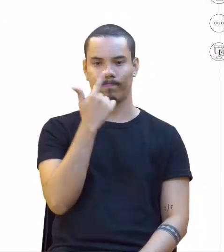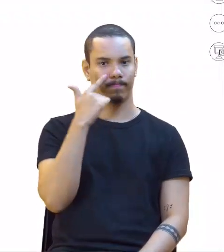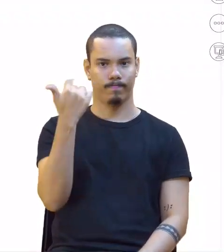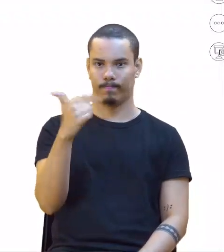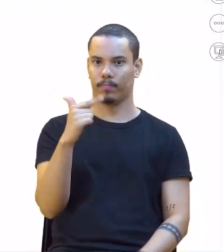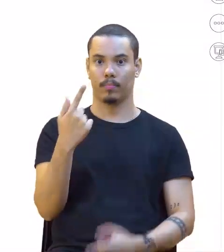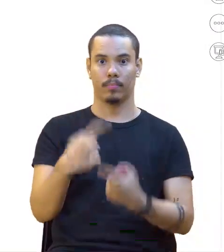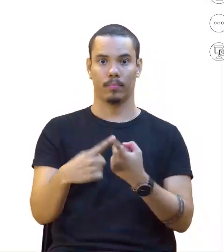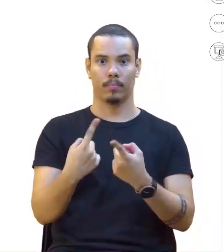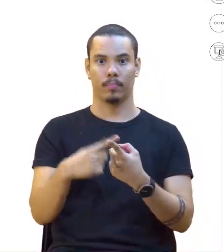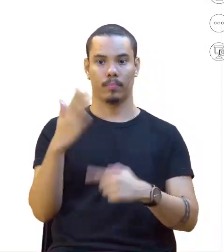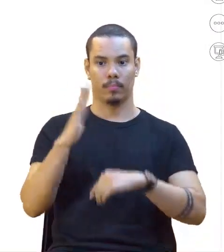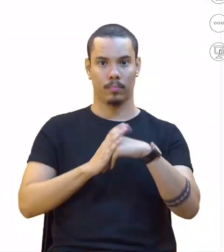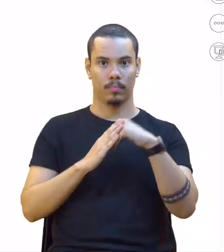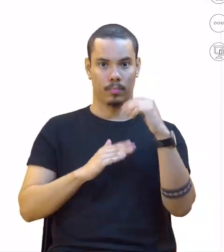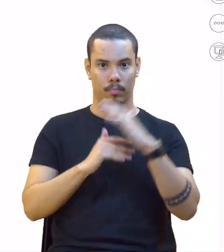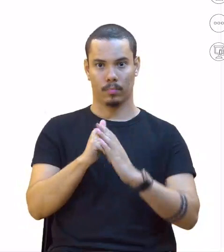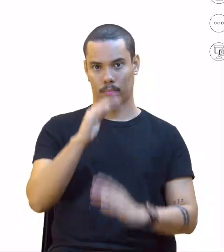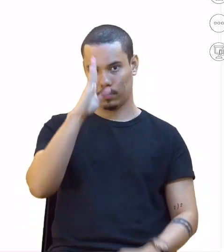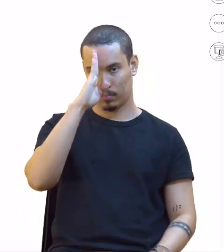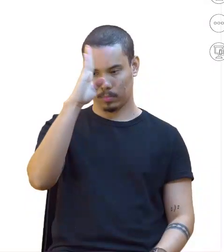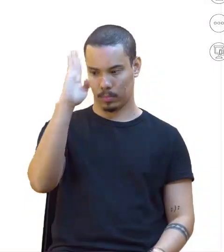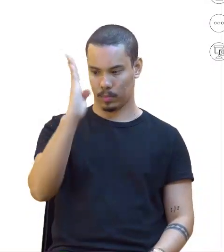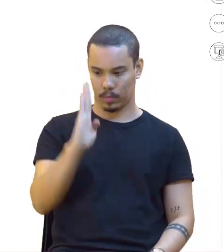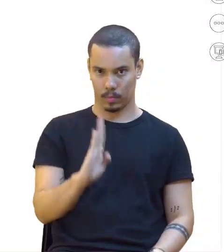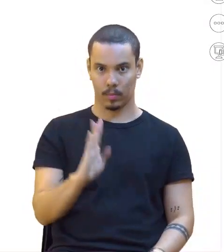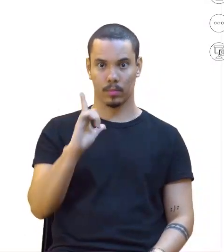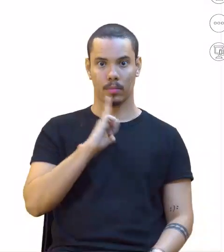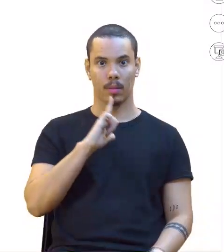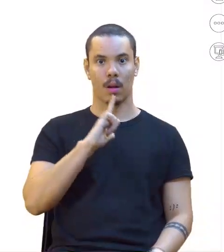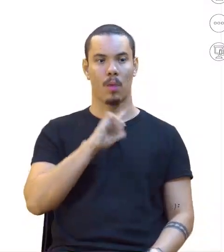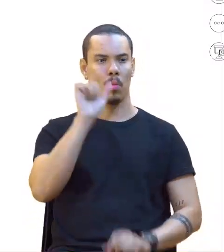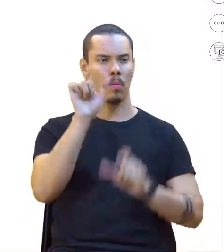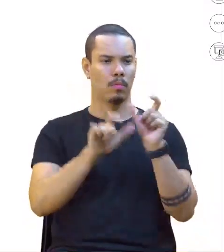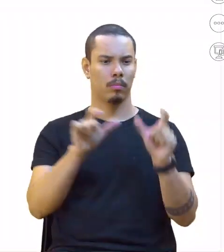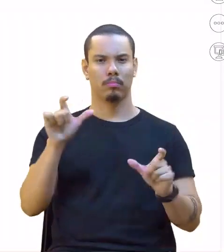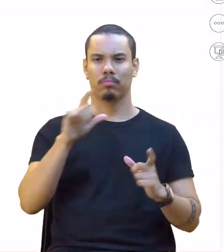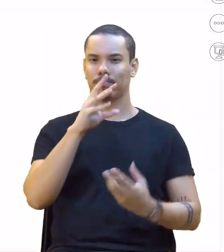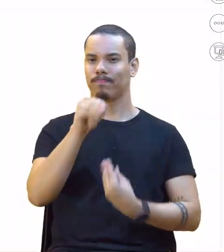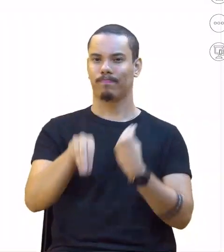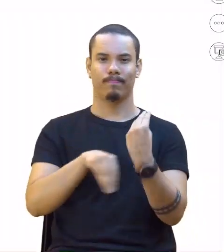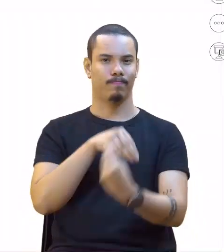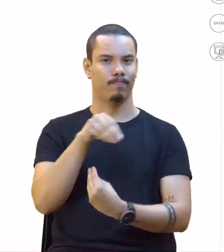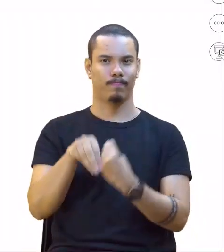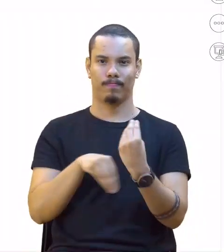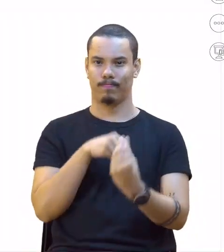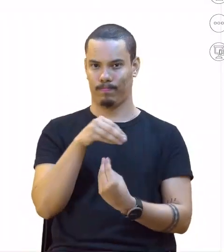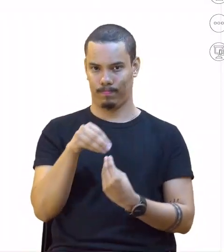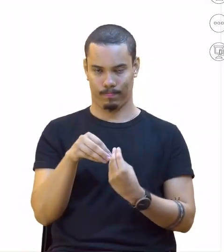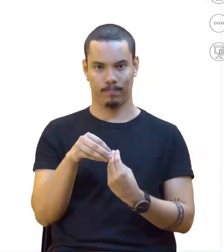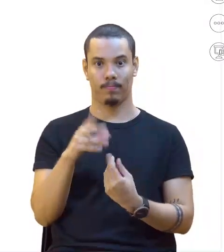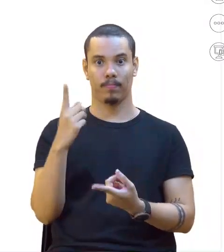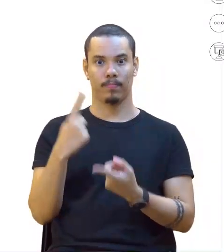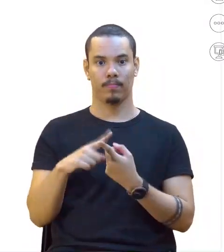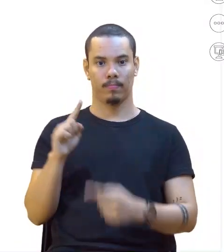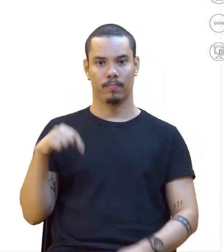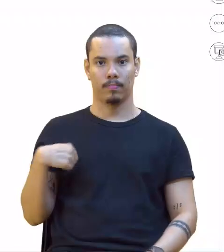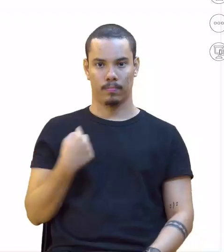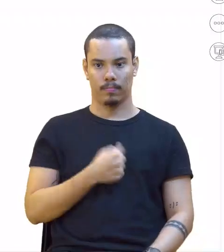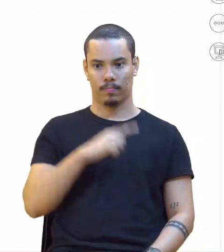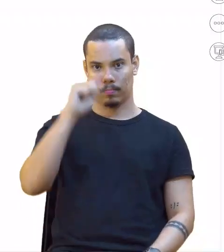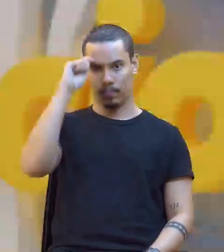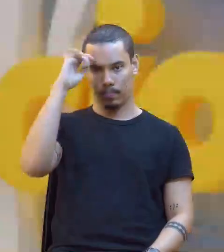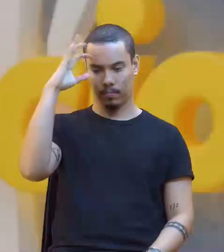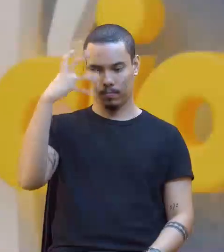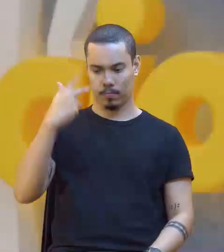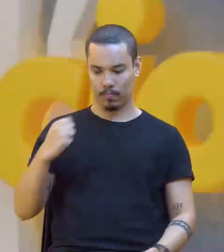prática, principalmente aqui no Brasil, é um povo miscigenado, né? É um povo miscigenado, que a nossa ancestralidade,